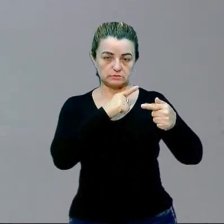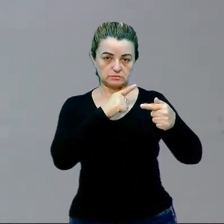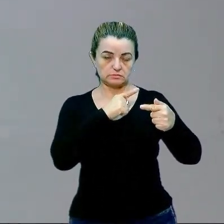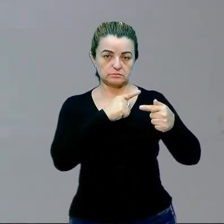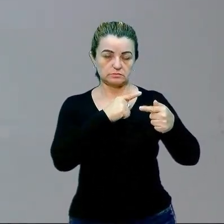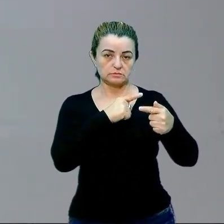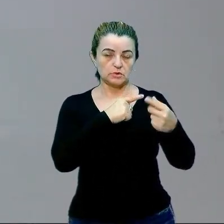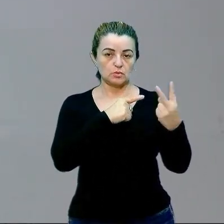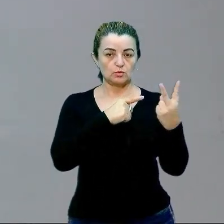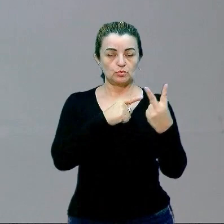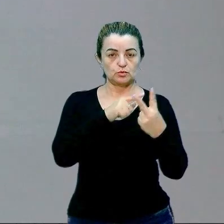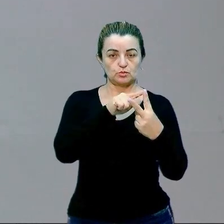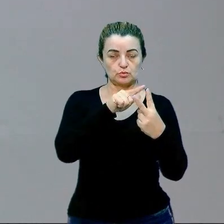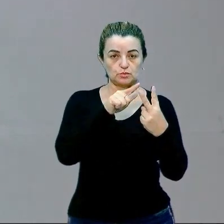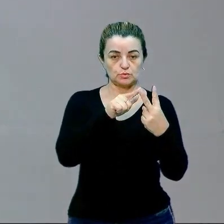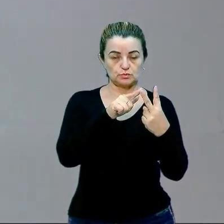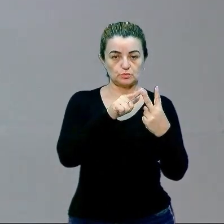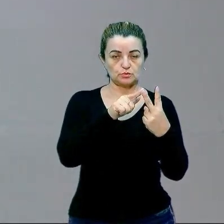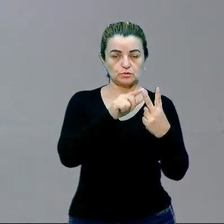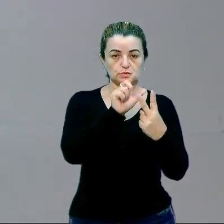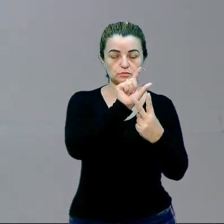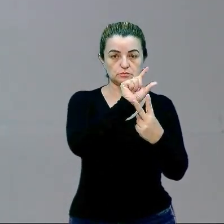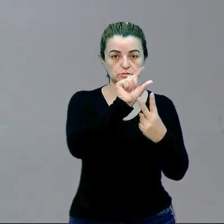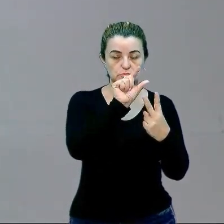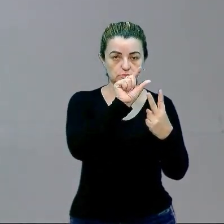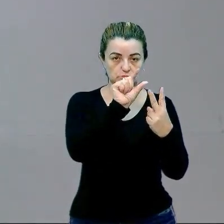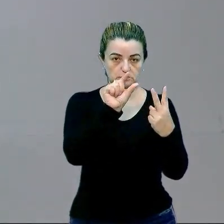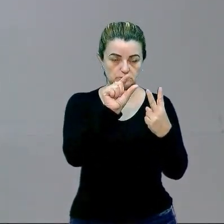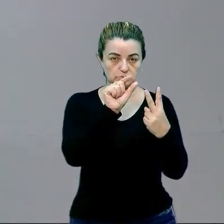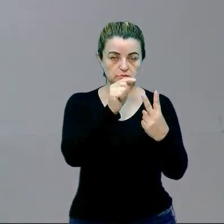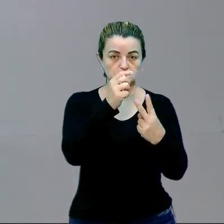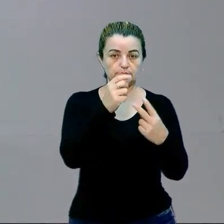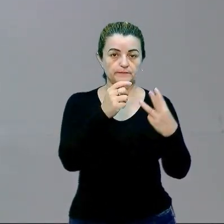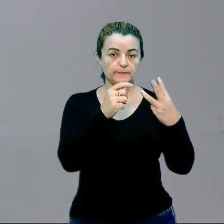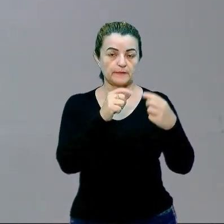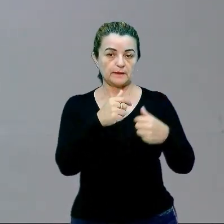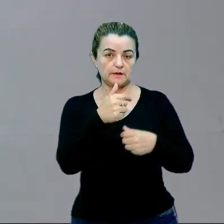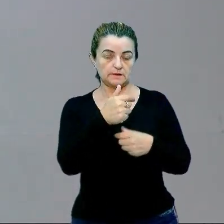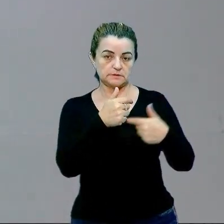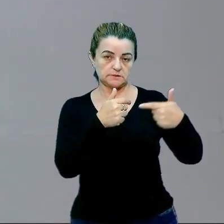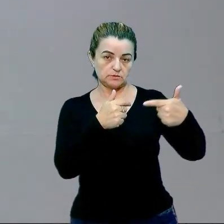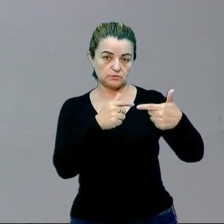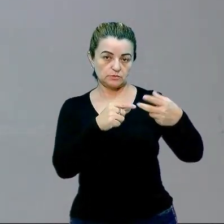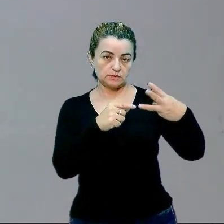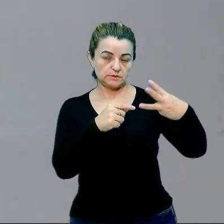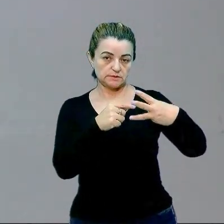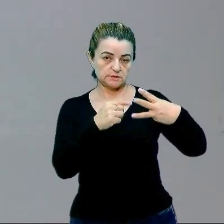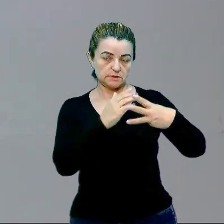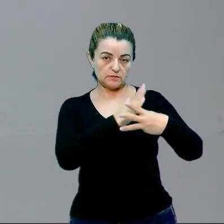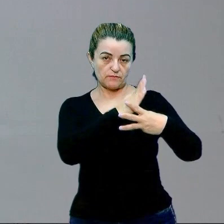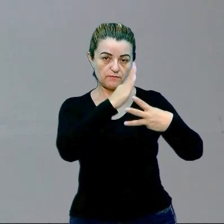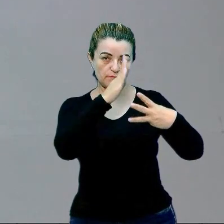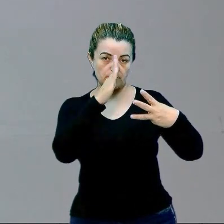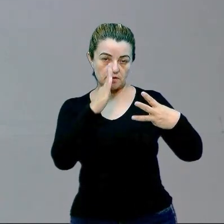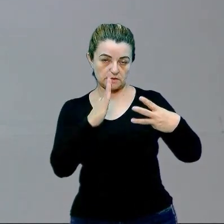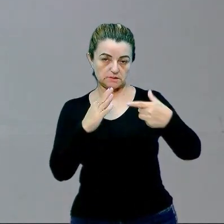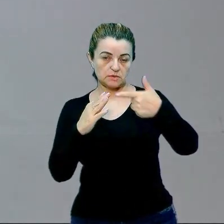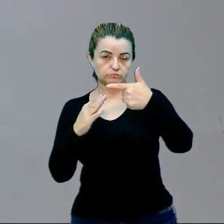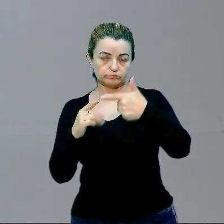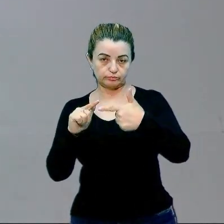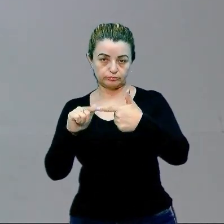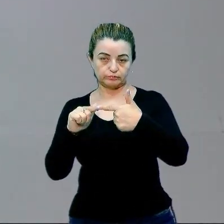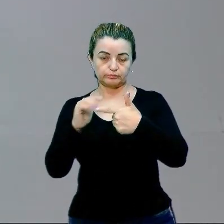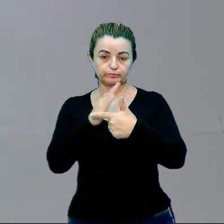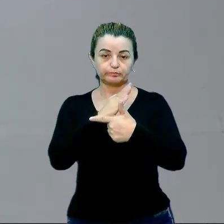adotam as duas nomenclaturas, a segunda e a terceira fase. Então agora a gente vai falar da segunda fase, que